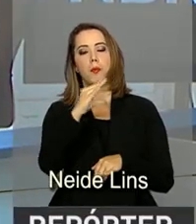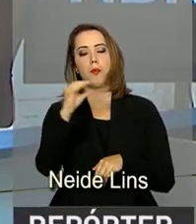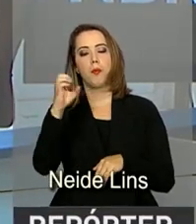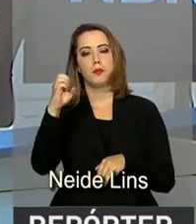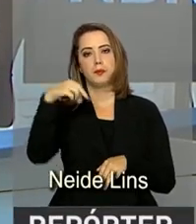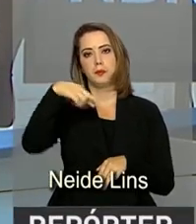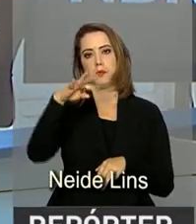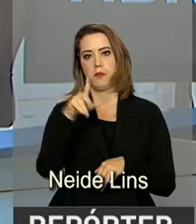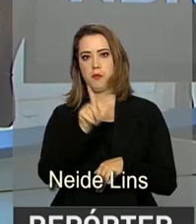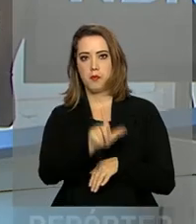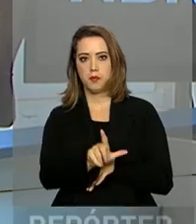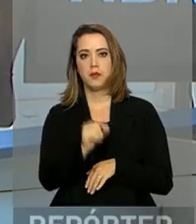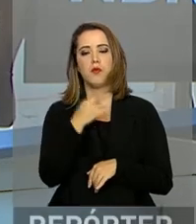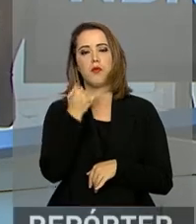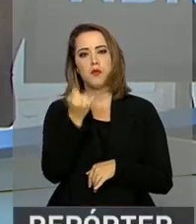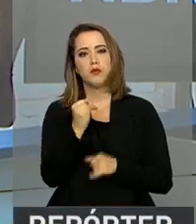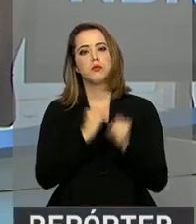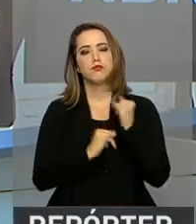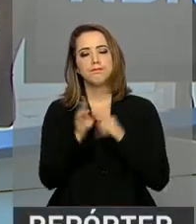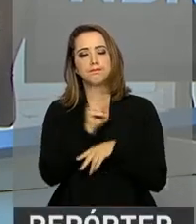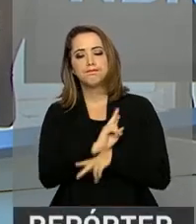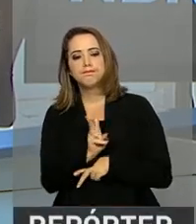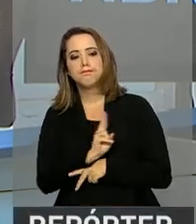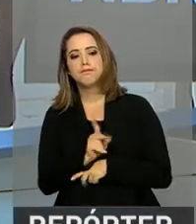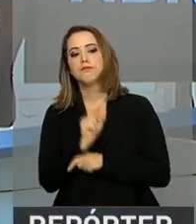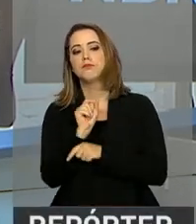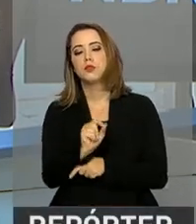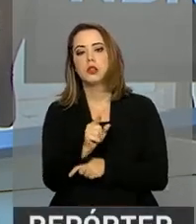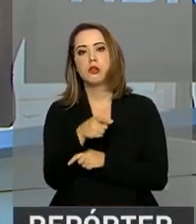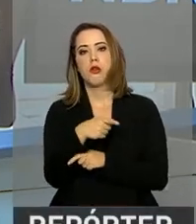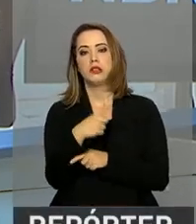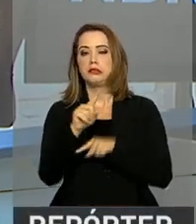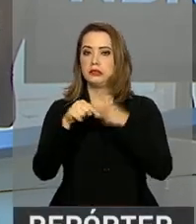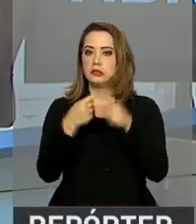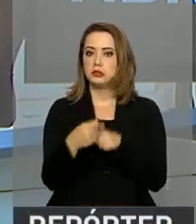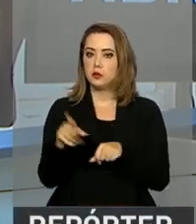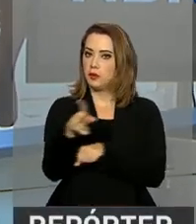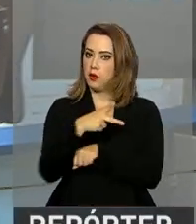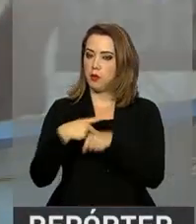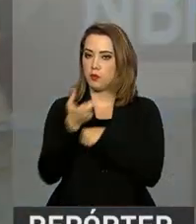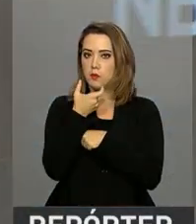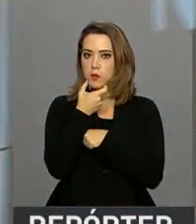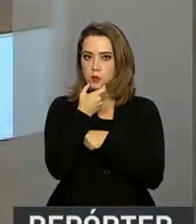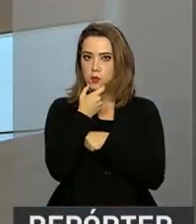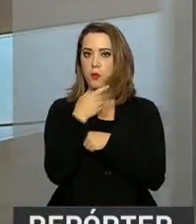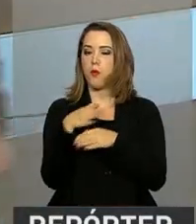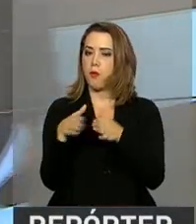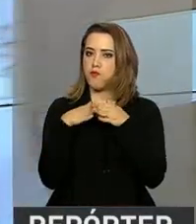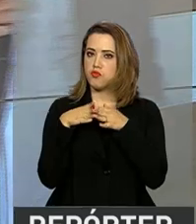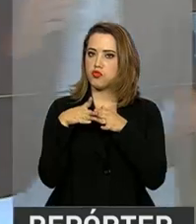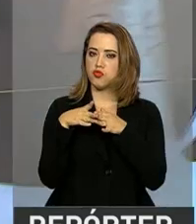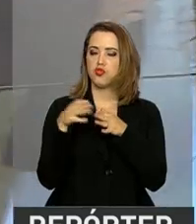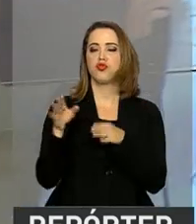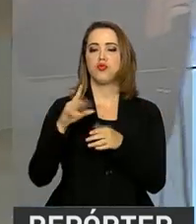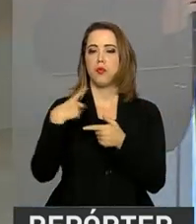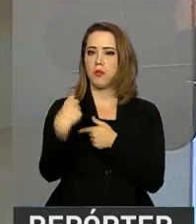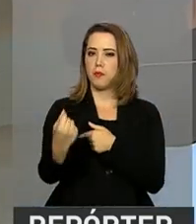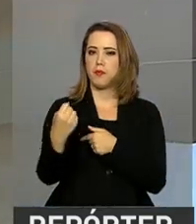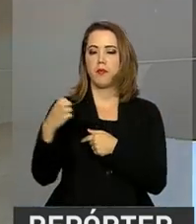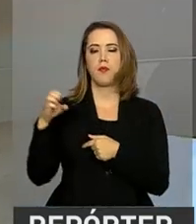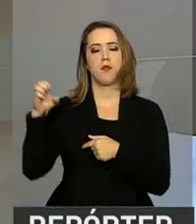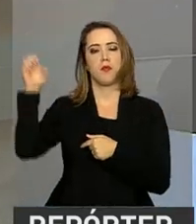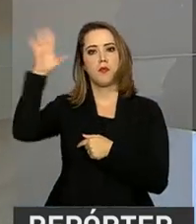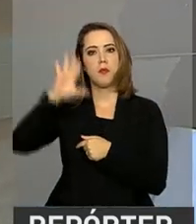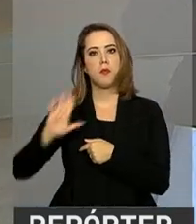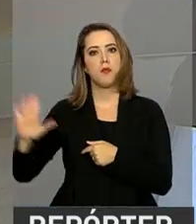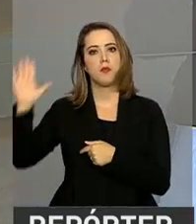mercado internacional depois da decisão dos britânicos de sair da União Europeia vamos voltar a conversar então com a repórter taa dias que tá